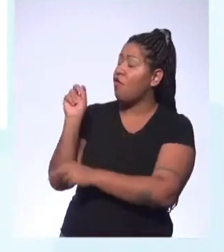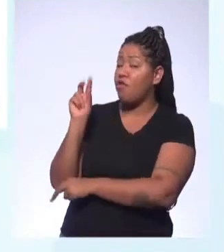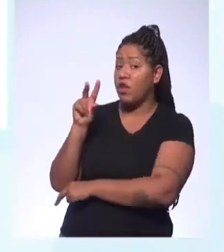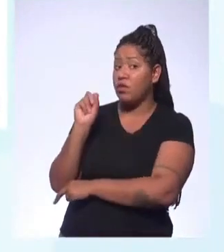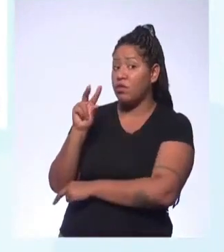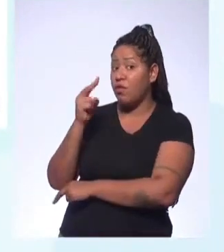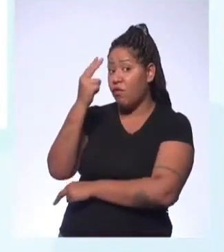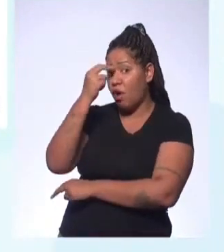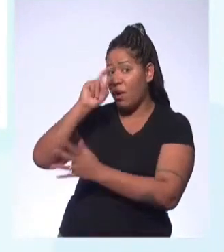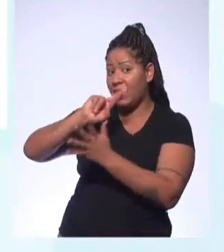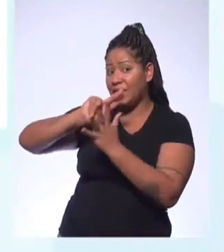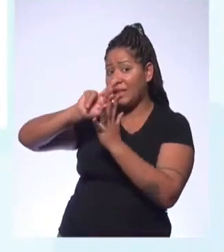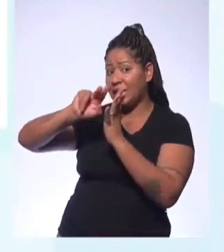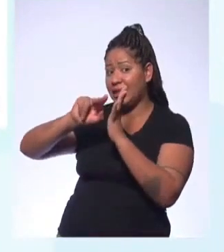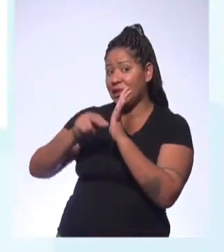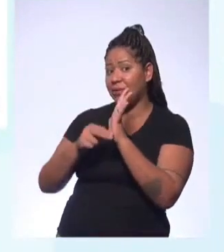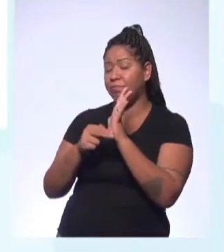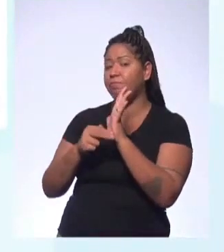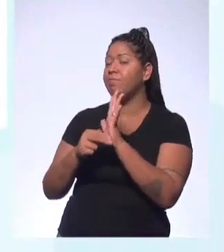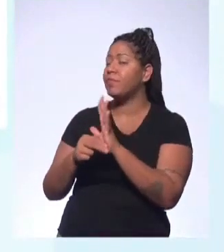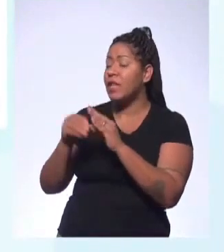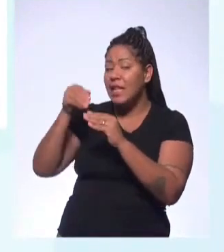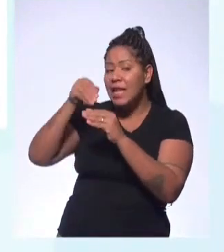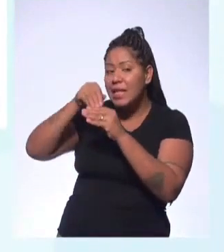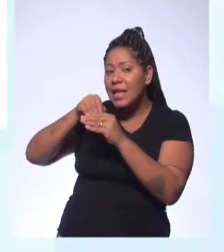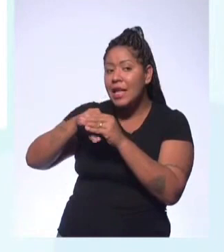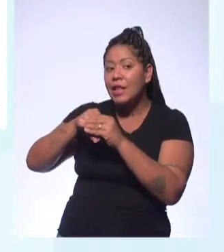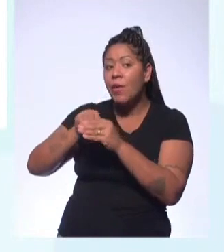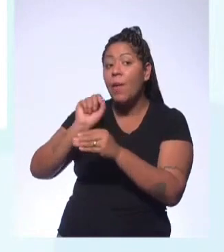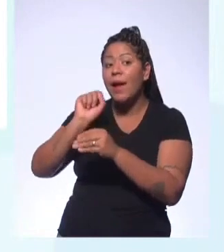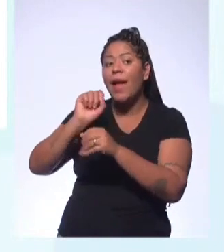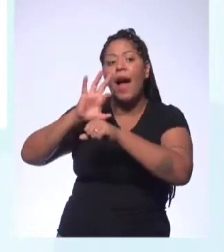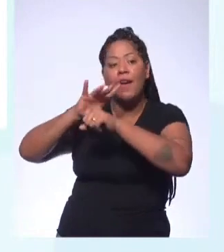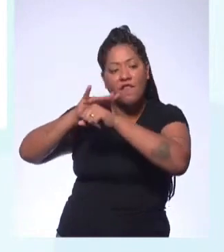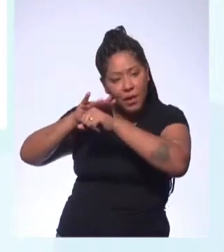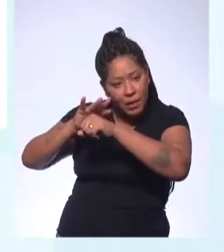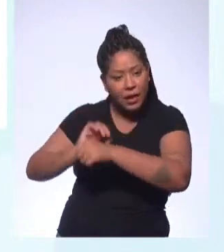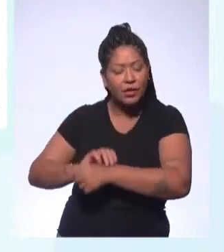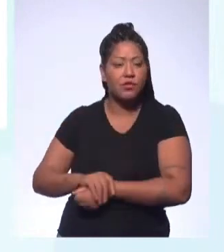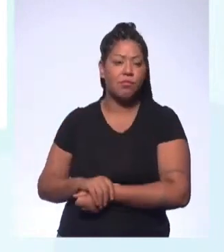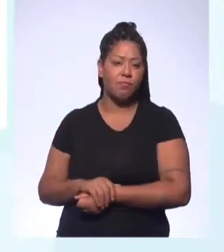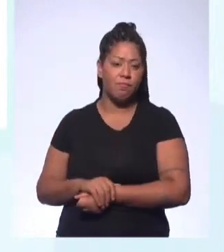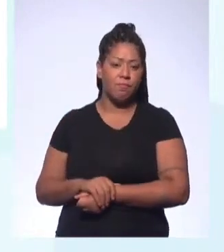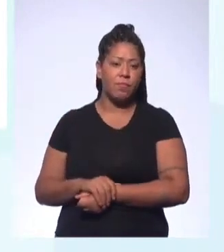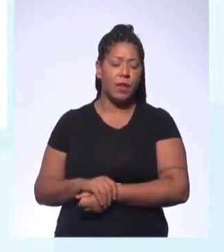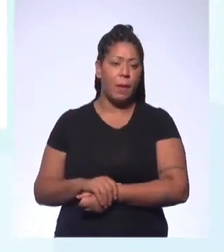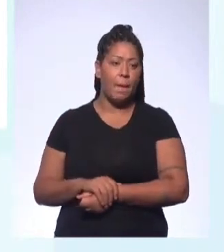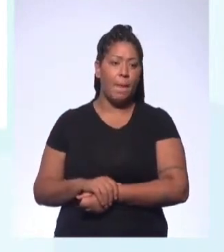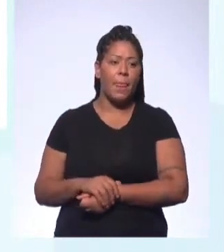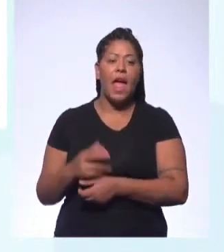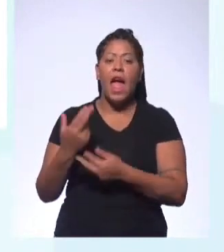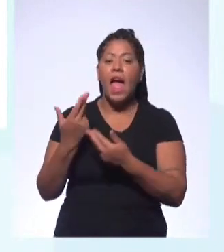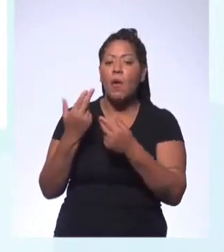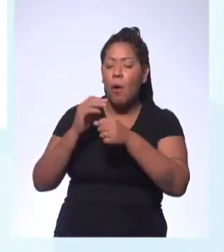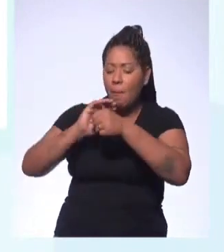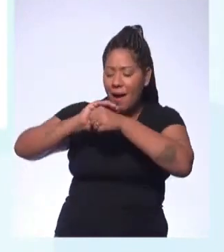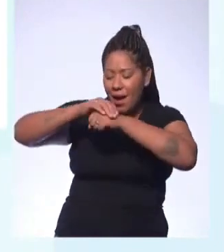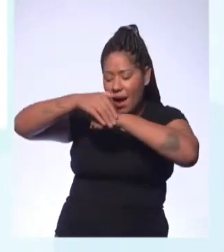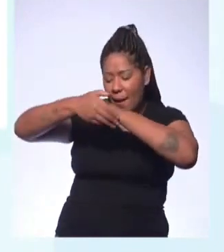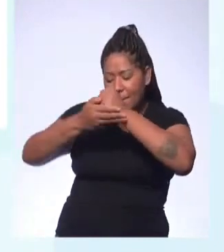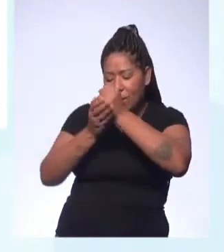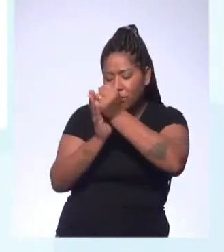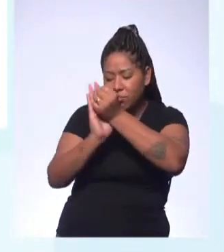ter dentro desse vírus? O material genético ali, tá? Basicamente, ele vai ser ele vai ser uma capa de proteína